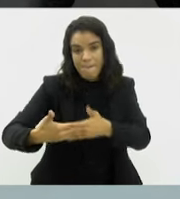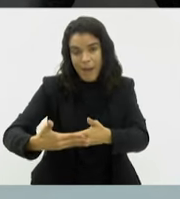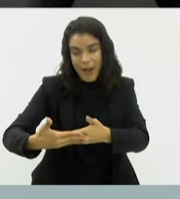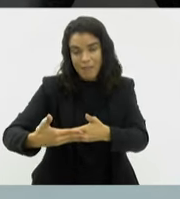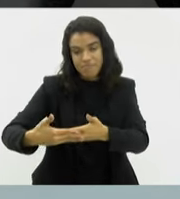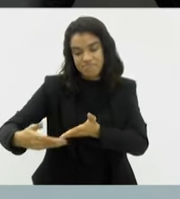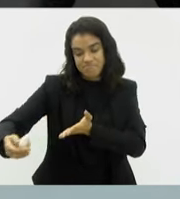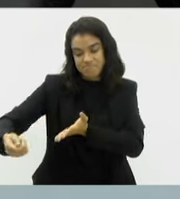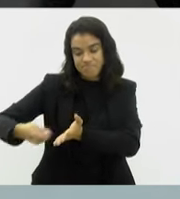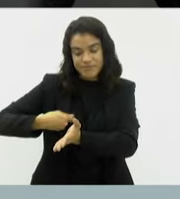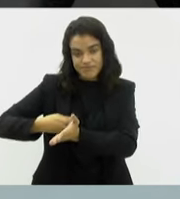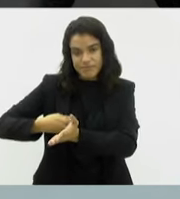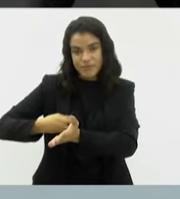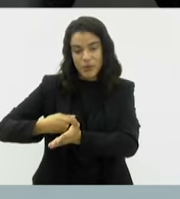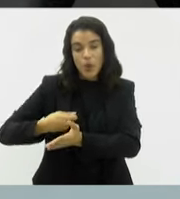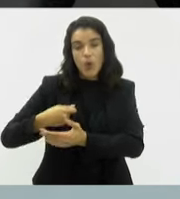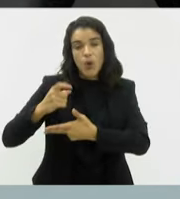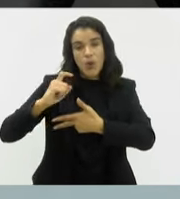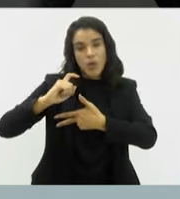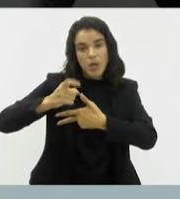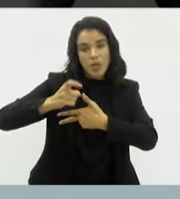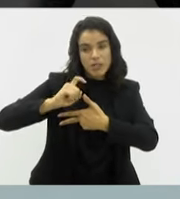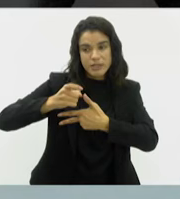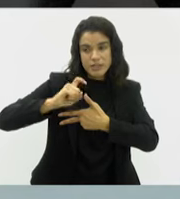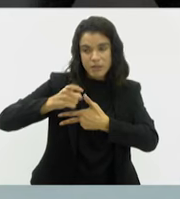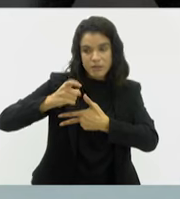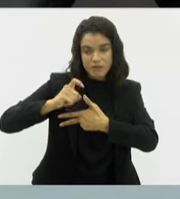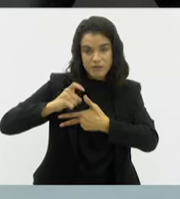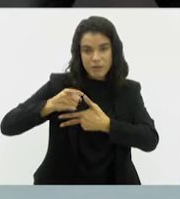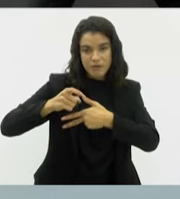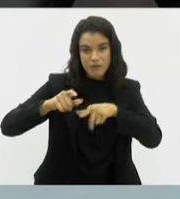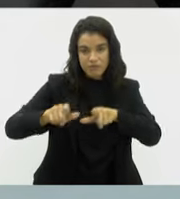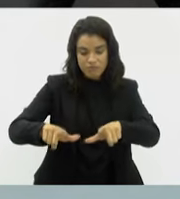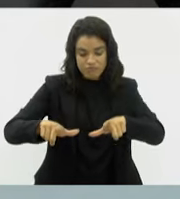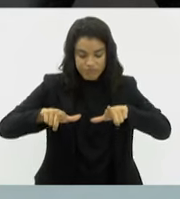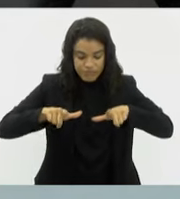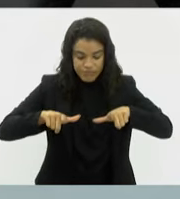sei que dia o executivo recebeu.